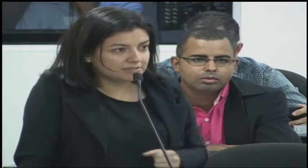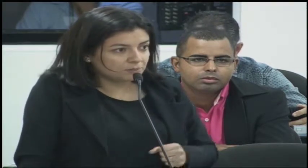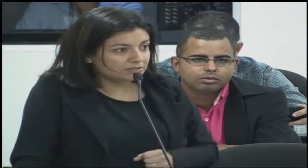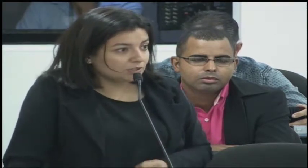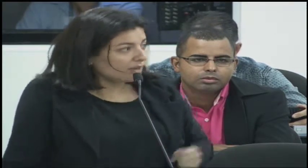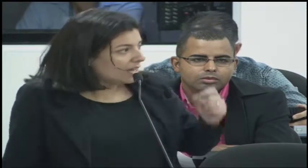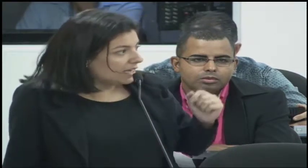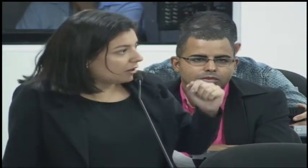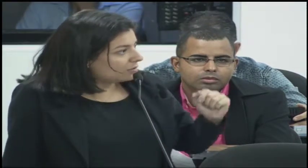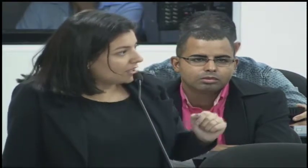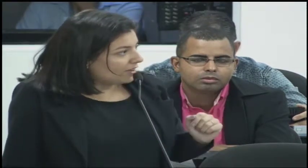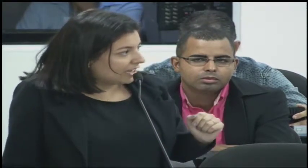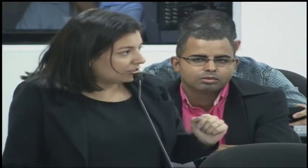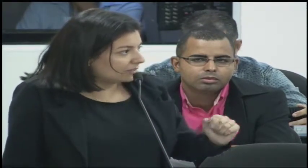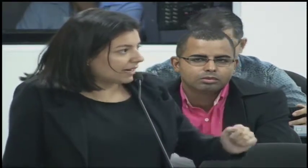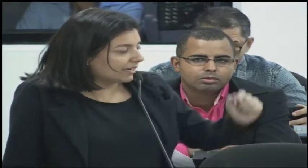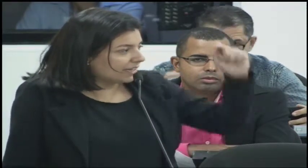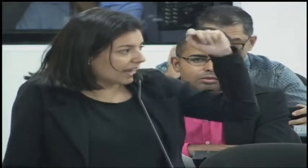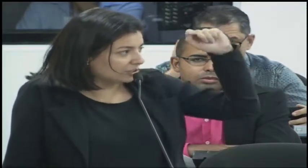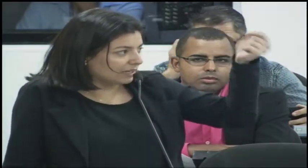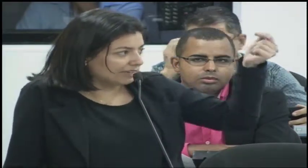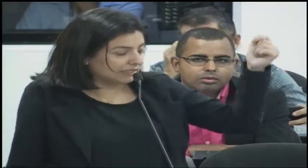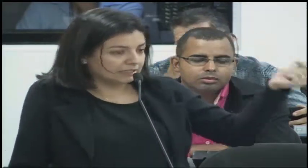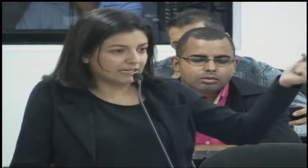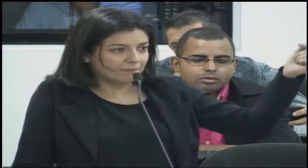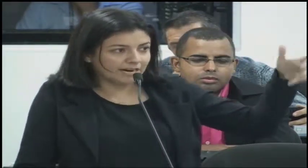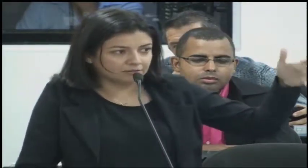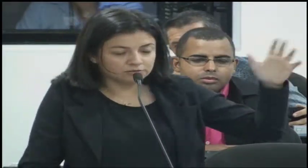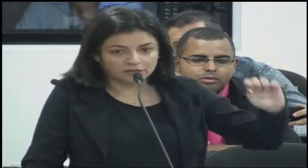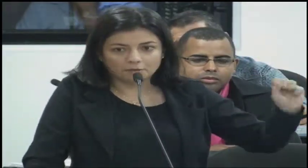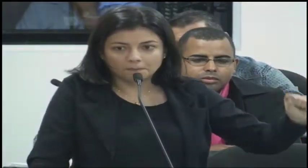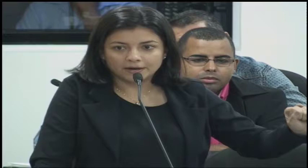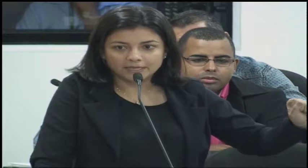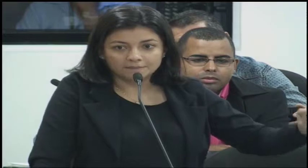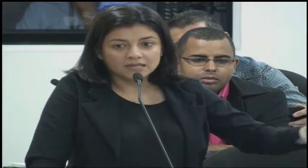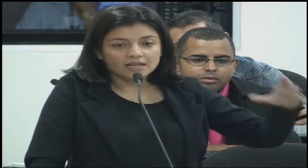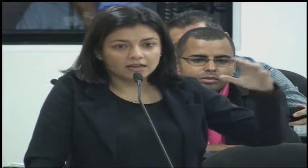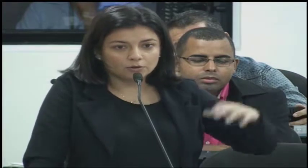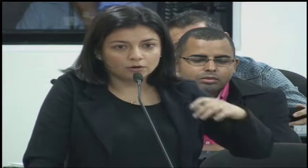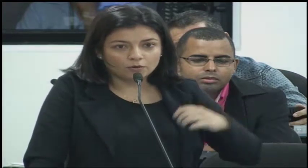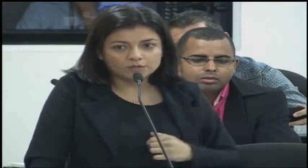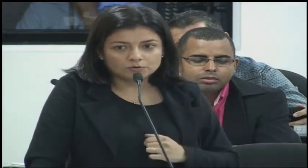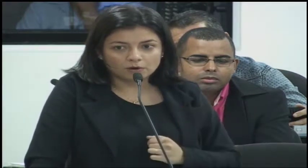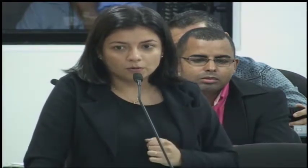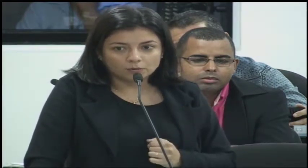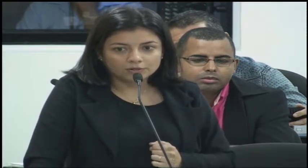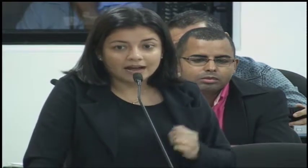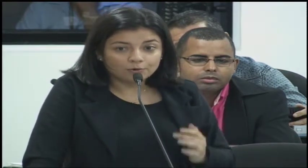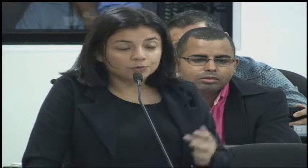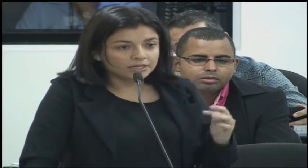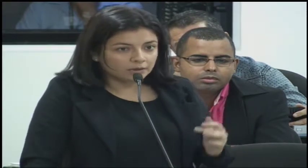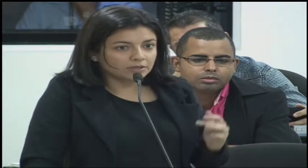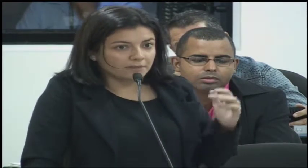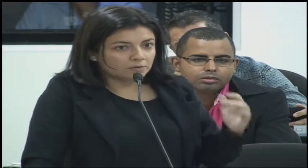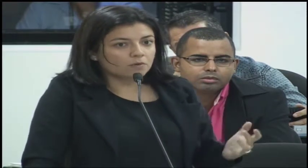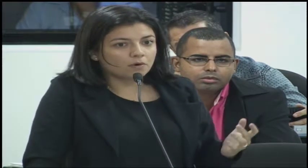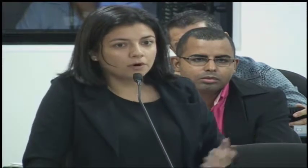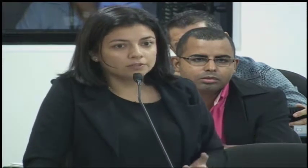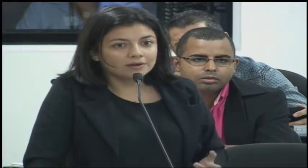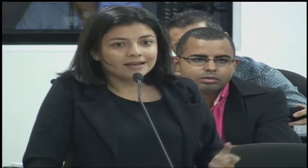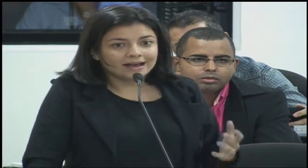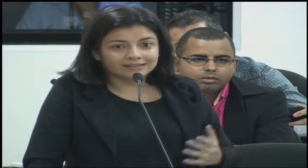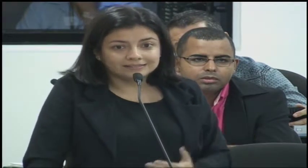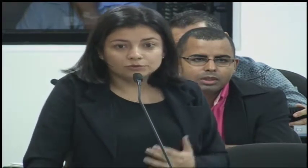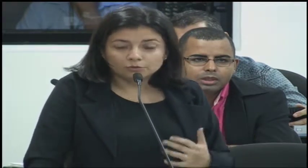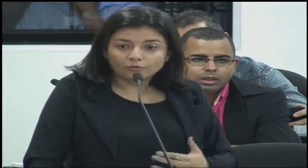fica aqui esse pedido. Inclusive, registrar que a jornalista Nani Camargo, que nos acompanha, ela colocou em sua coluna algo que eu também